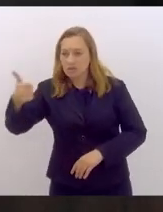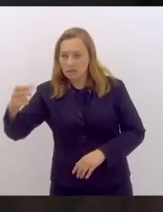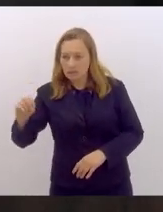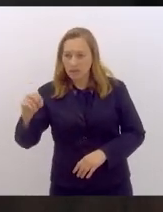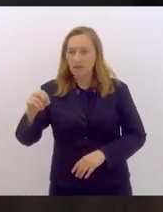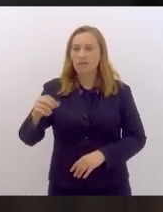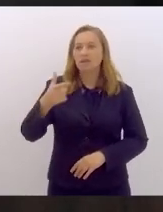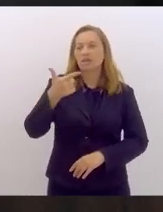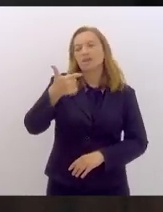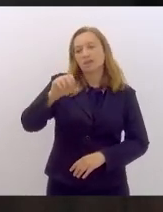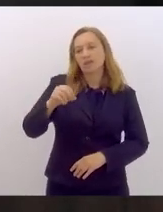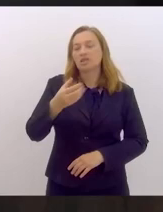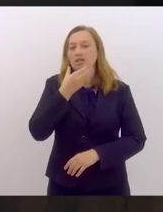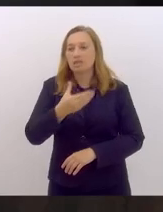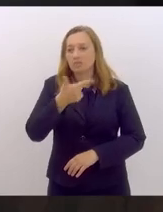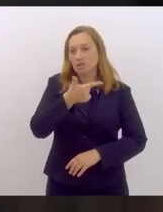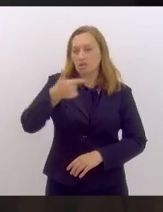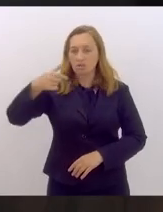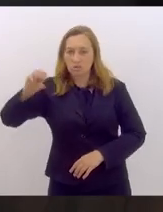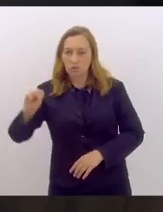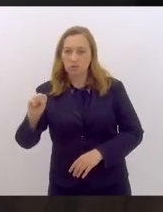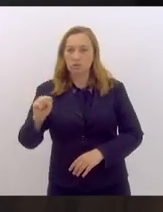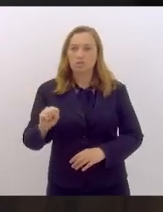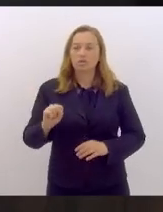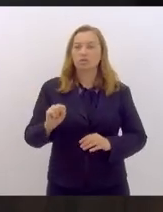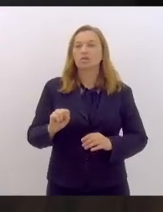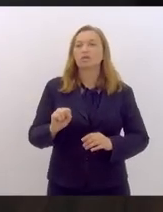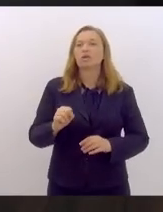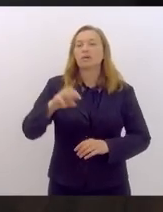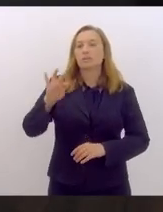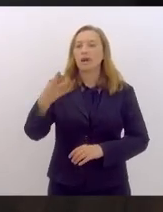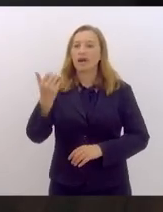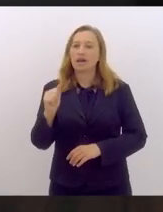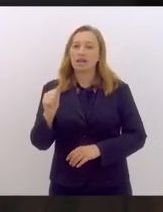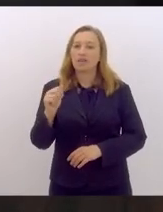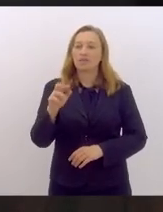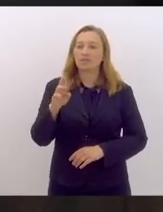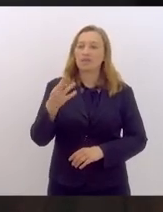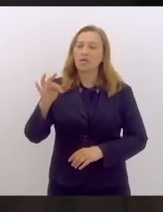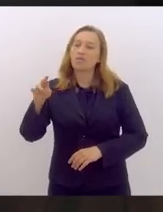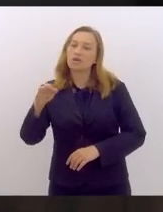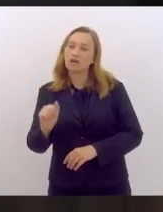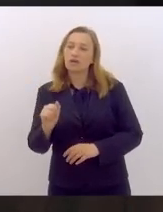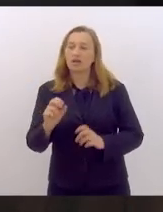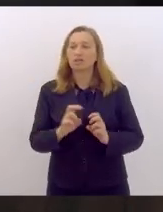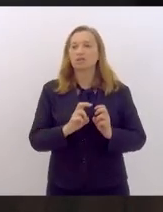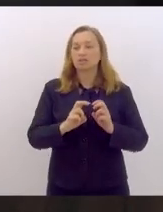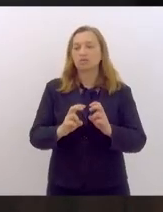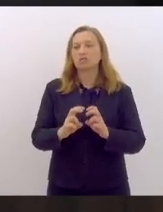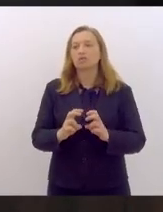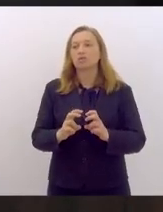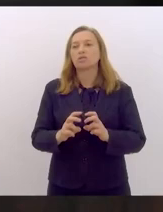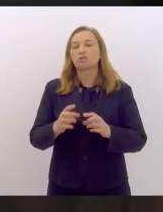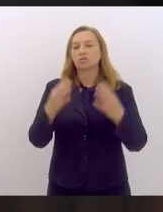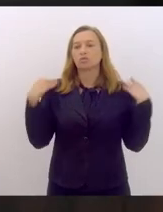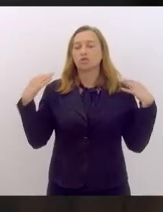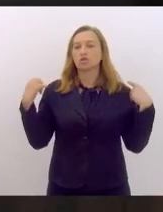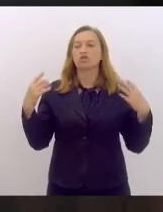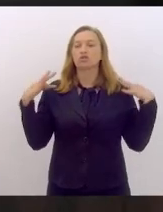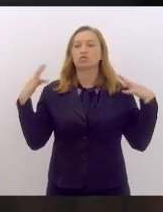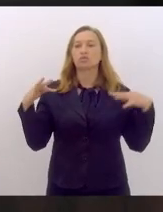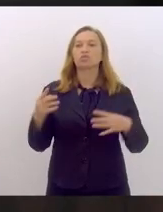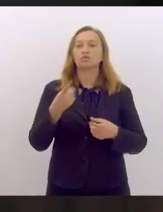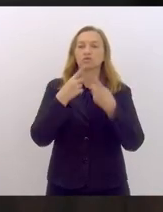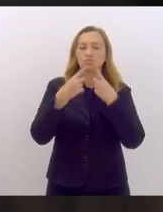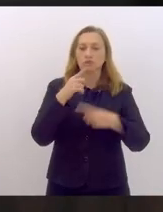de dezembro de 18, que cria o Programa Estadual de Recuperação da Malha Ferroviária com objetivos turísticos. Em discussão, não havendo quem queira discutir,